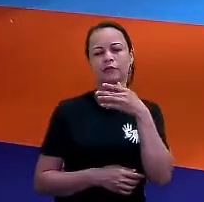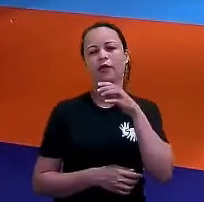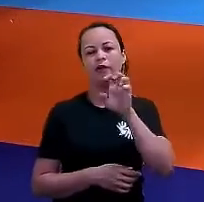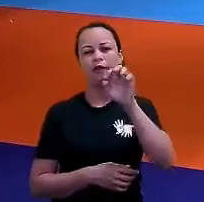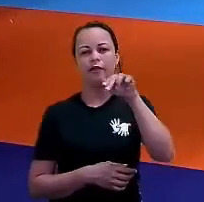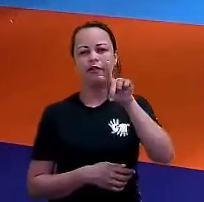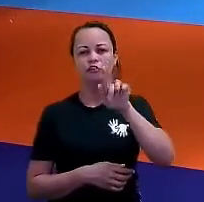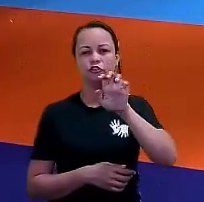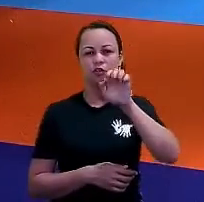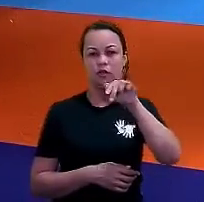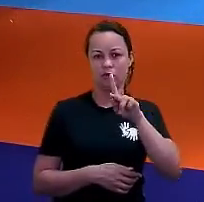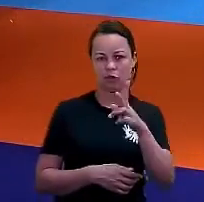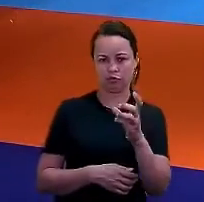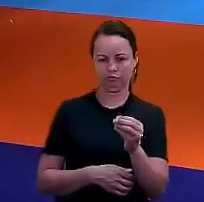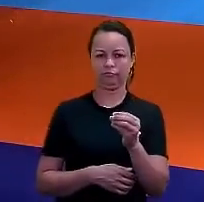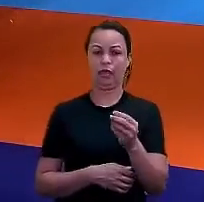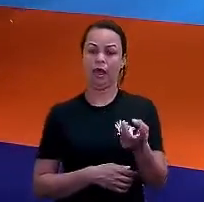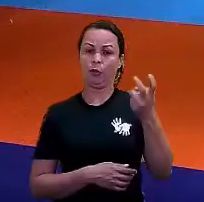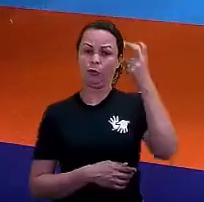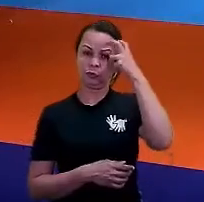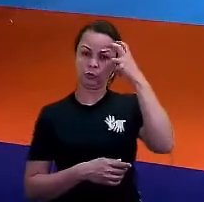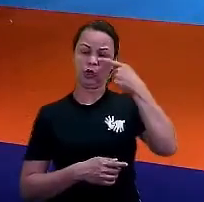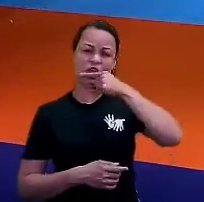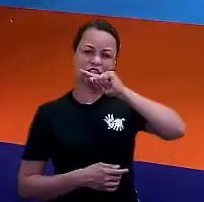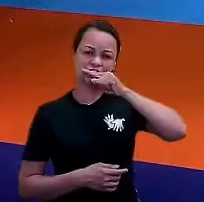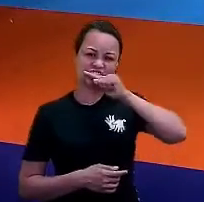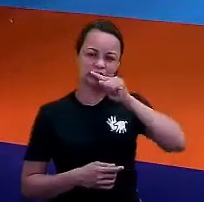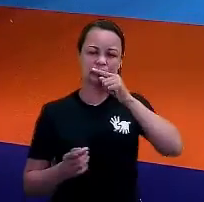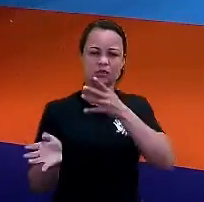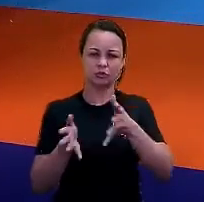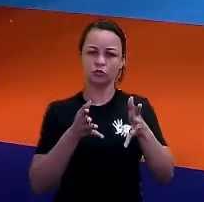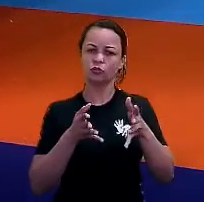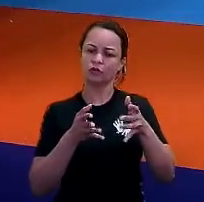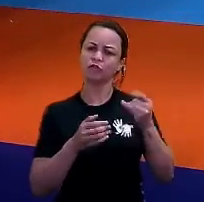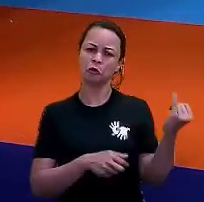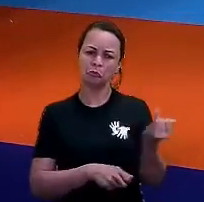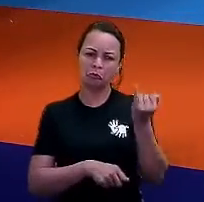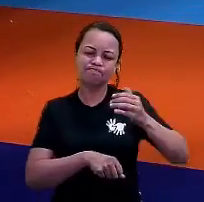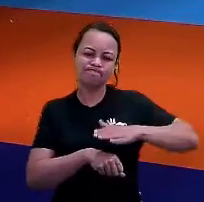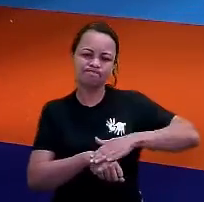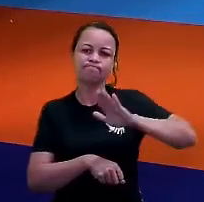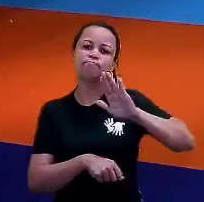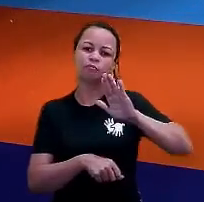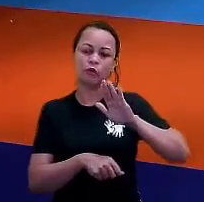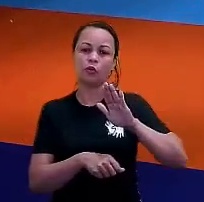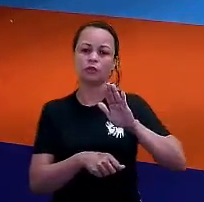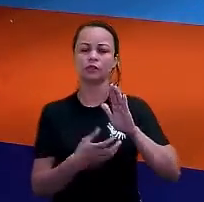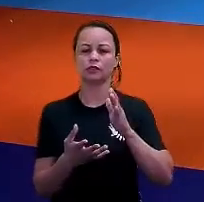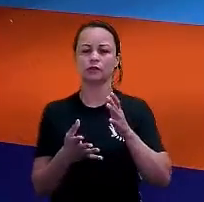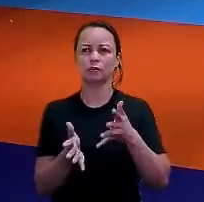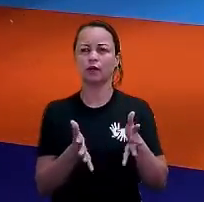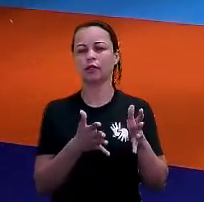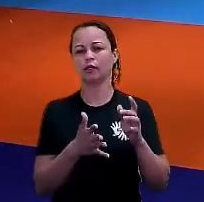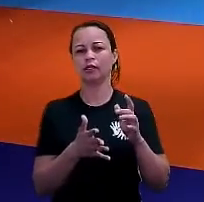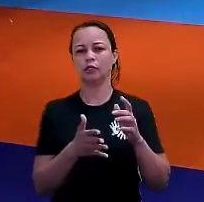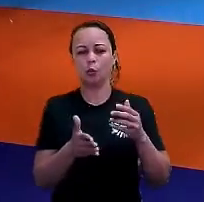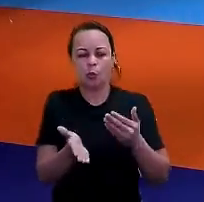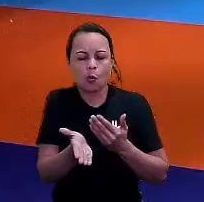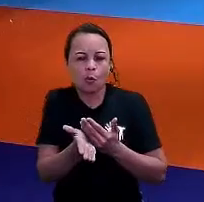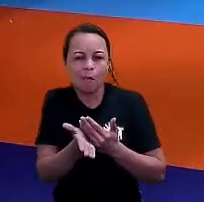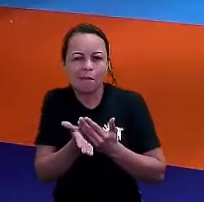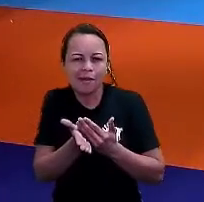Essa cultura da cana-de-açúcar, ela foi primordial para que logo no